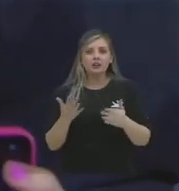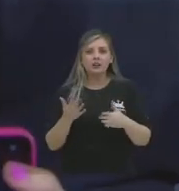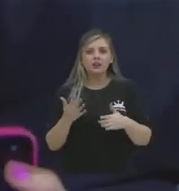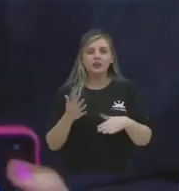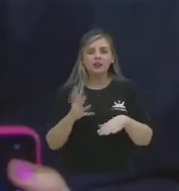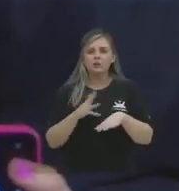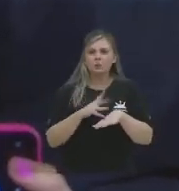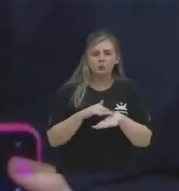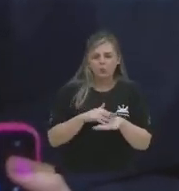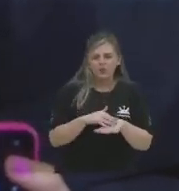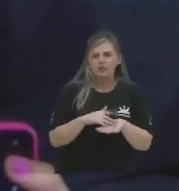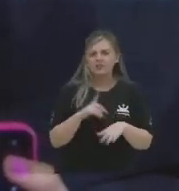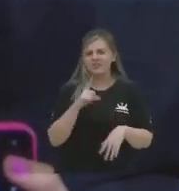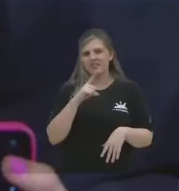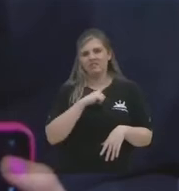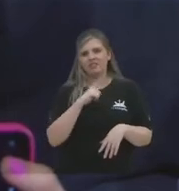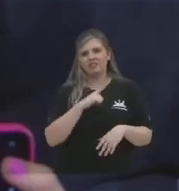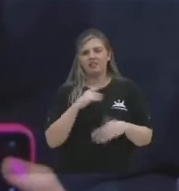E aí?